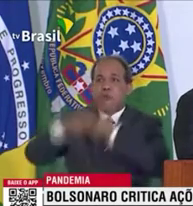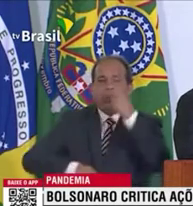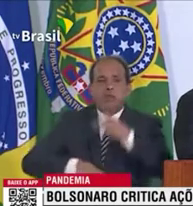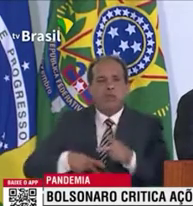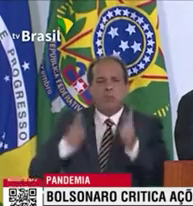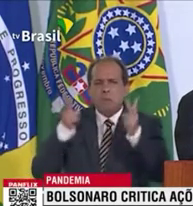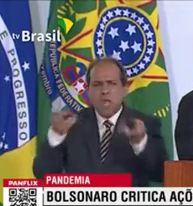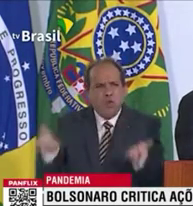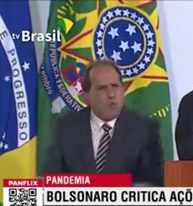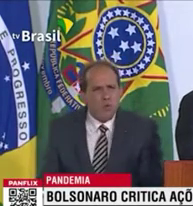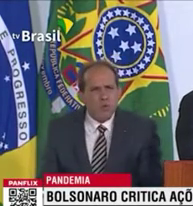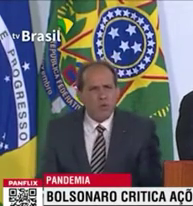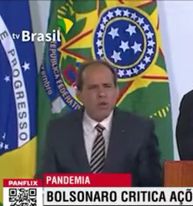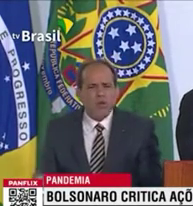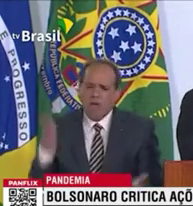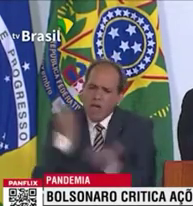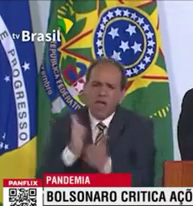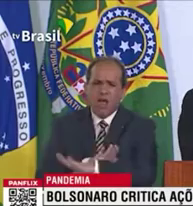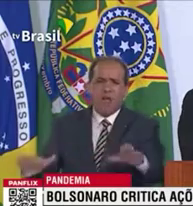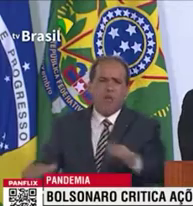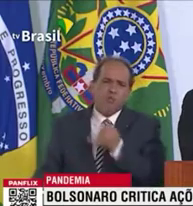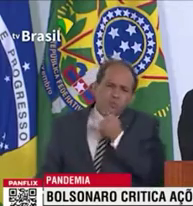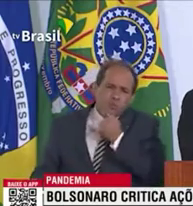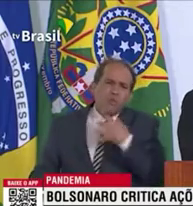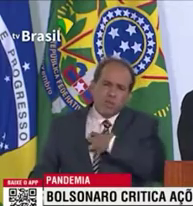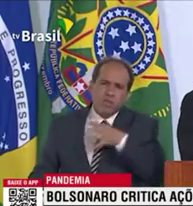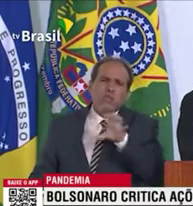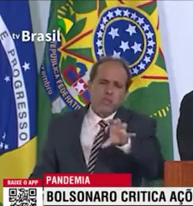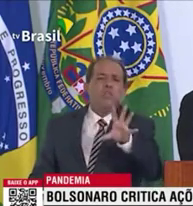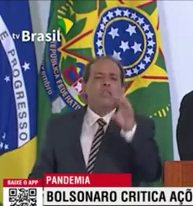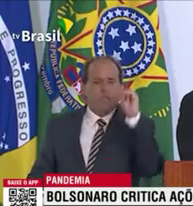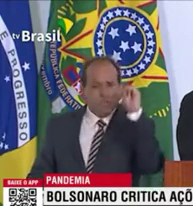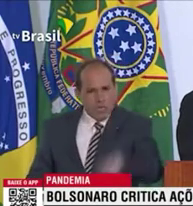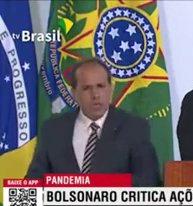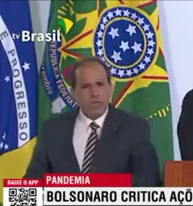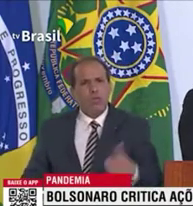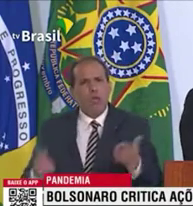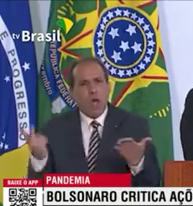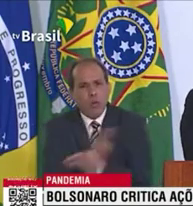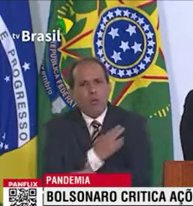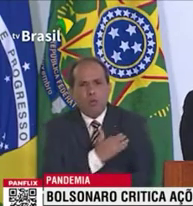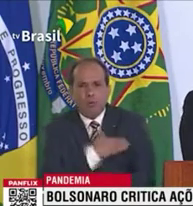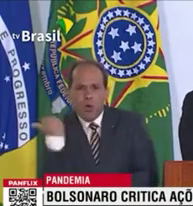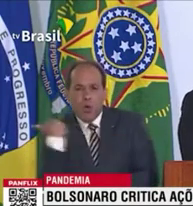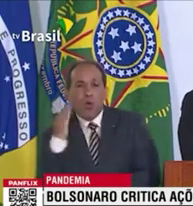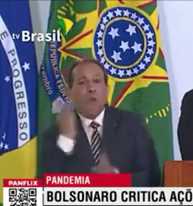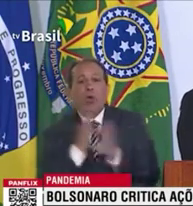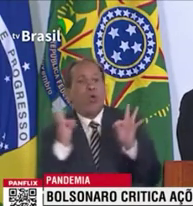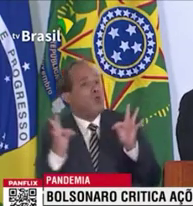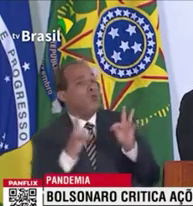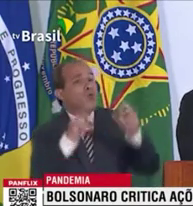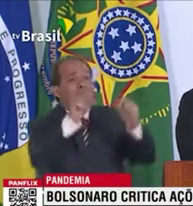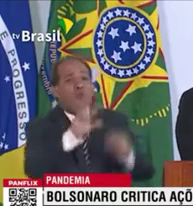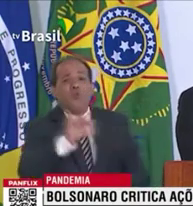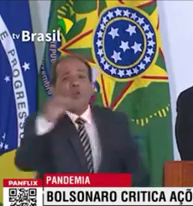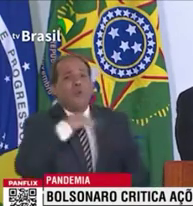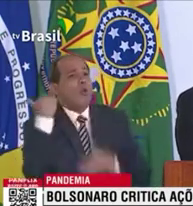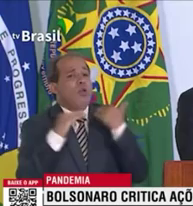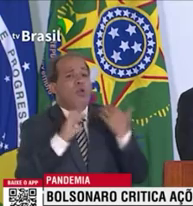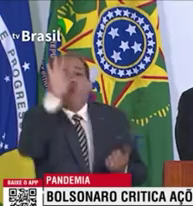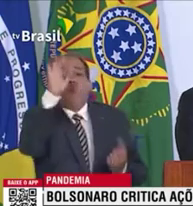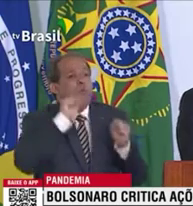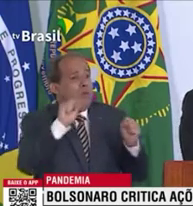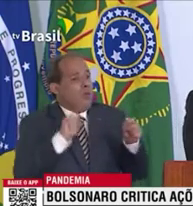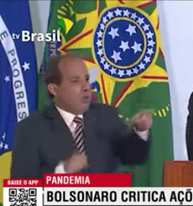Tem que acabar com esse negócio, pô. Lamento os mortos, lamento. Todos nós vamos morrer um dia. Aqui todo mundo vai morrer.